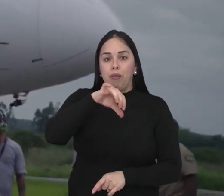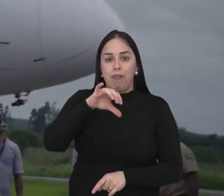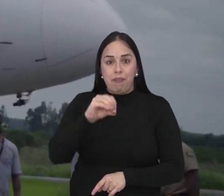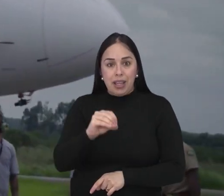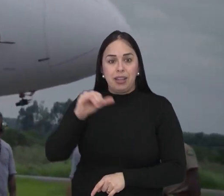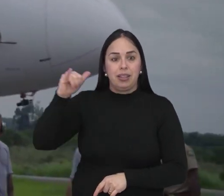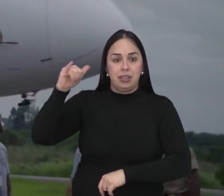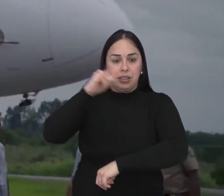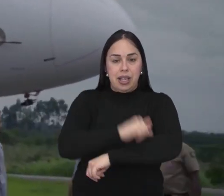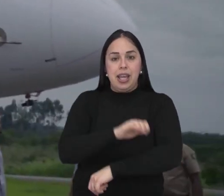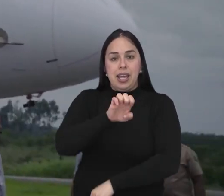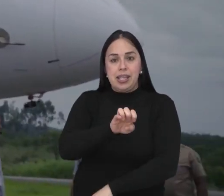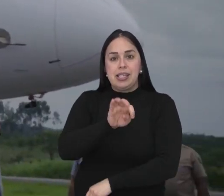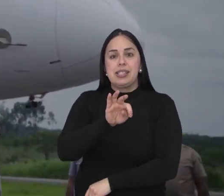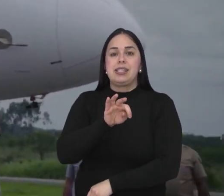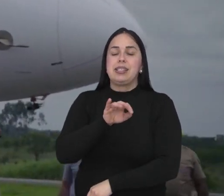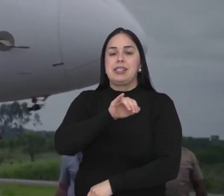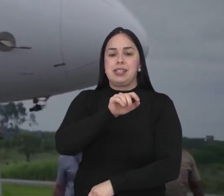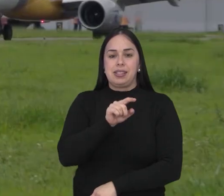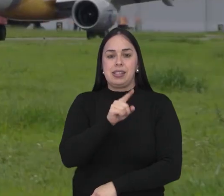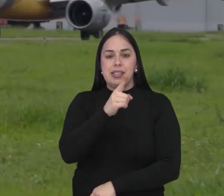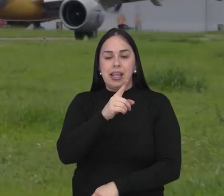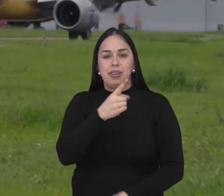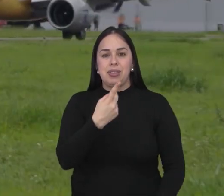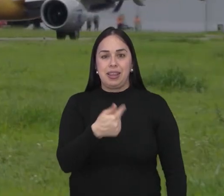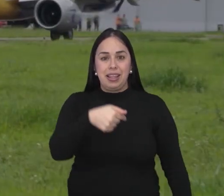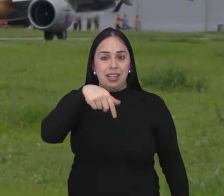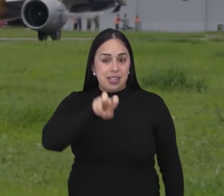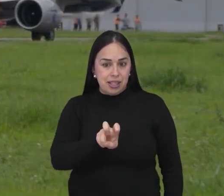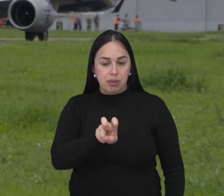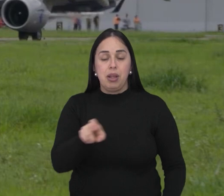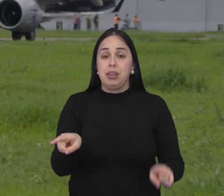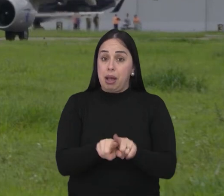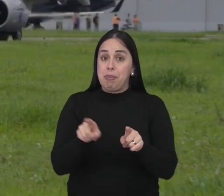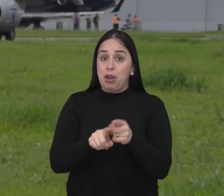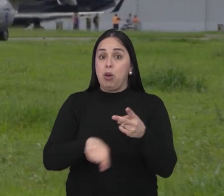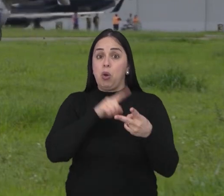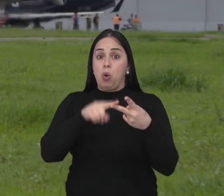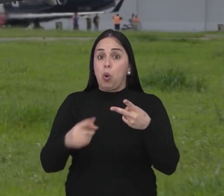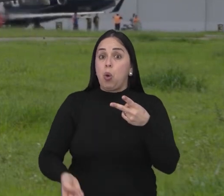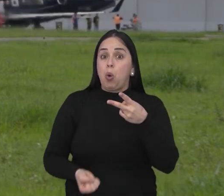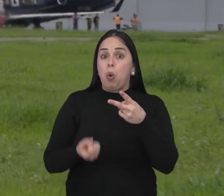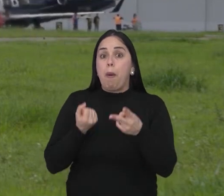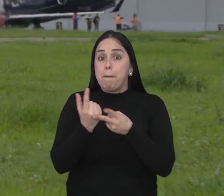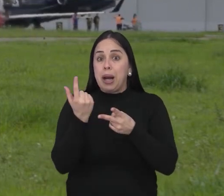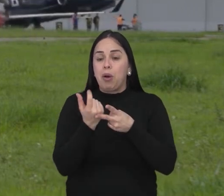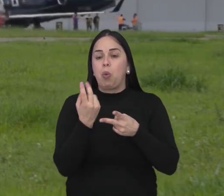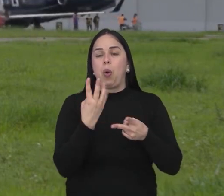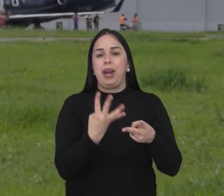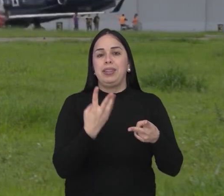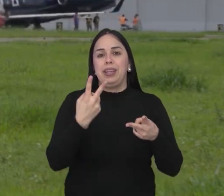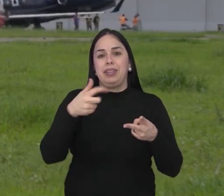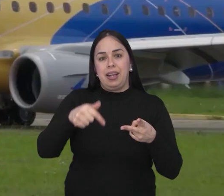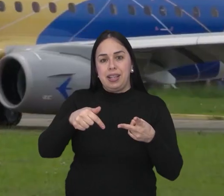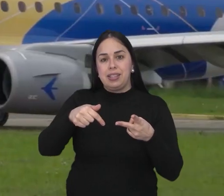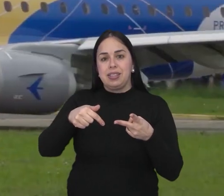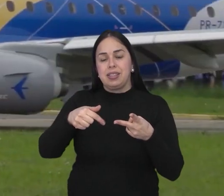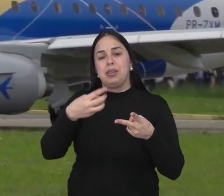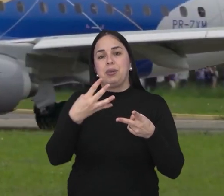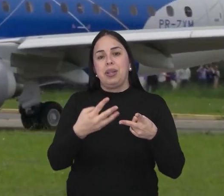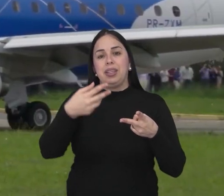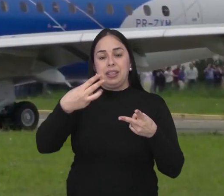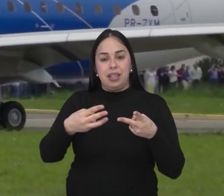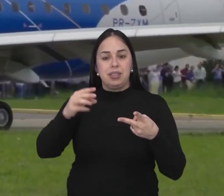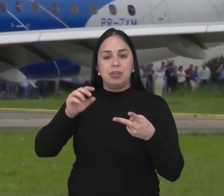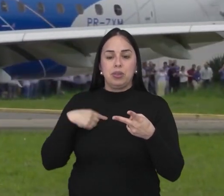90 jatos E175, com direitos de compra de outras 43 unidades. Um dos modelos